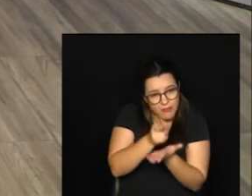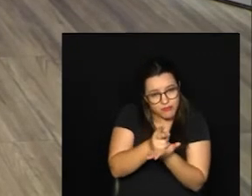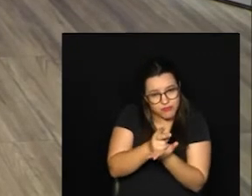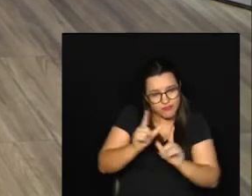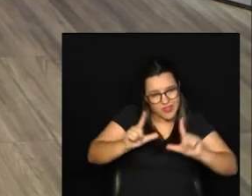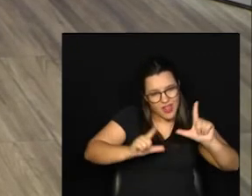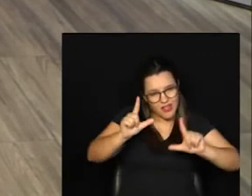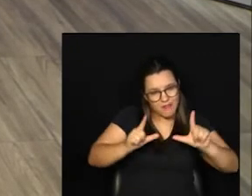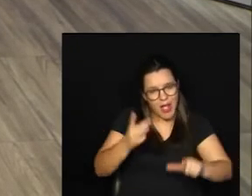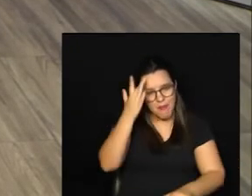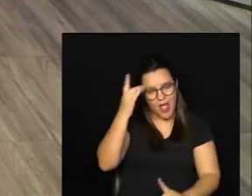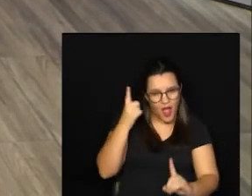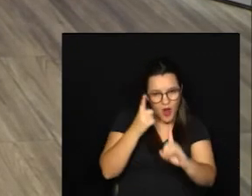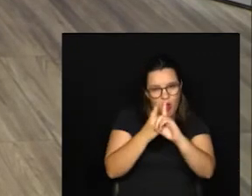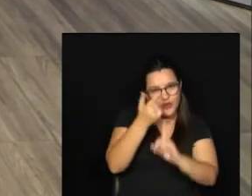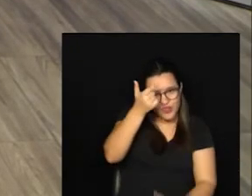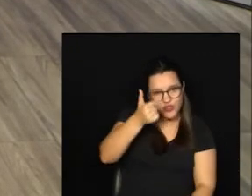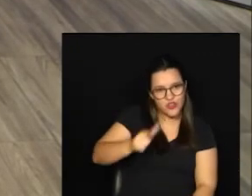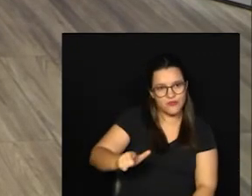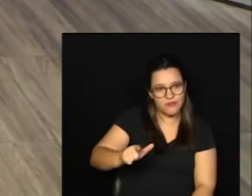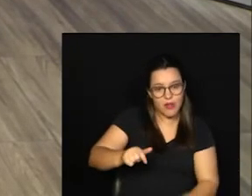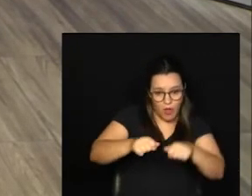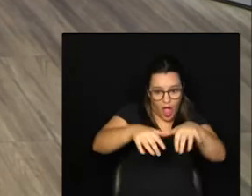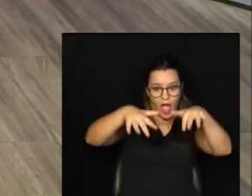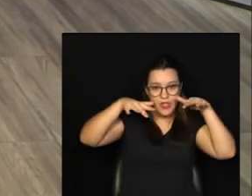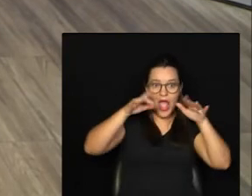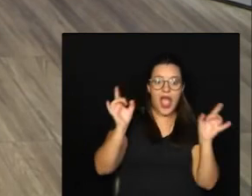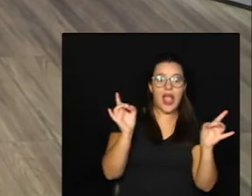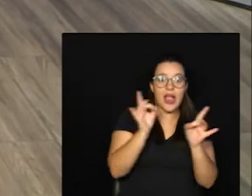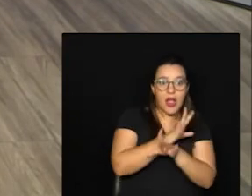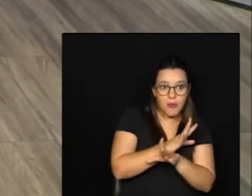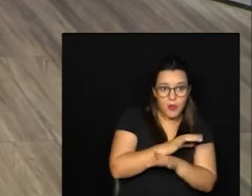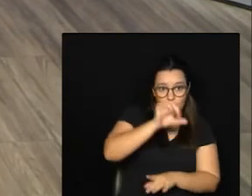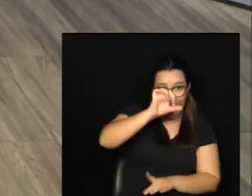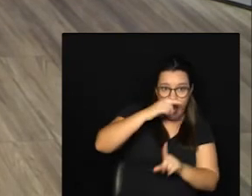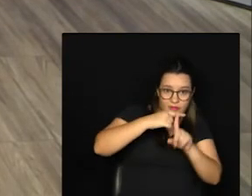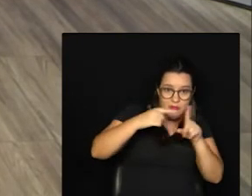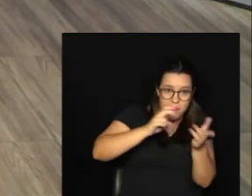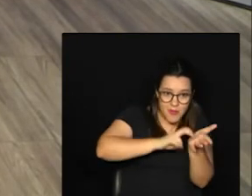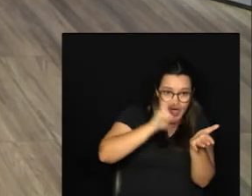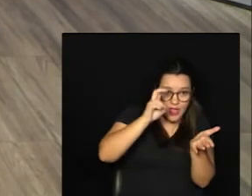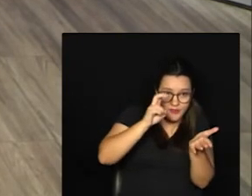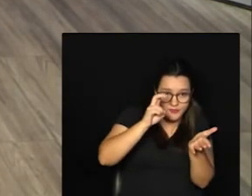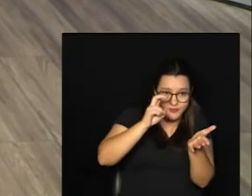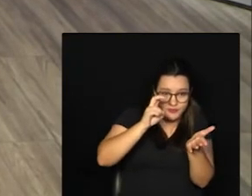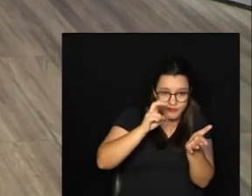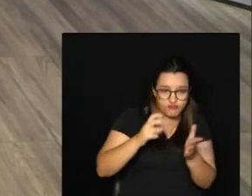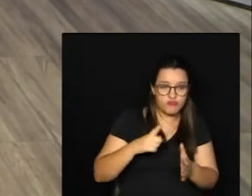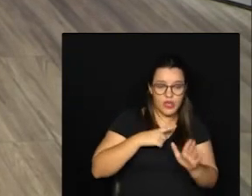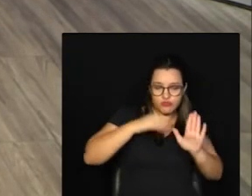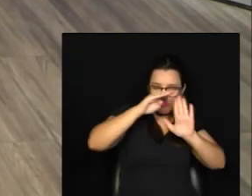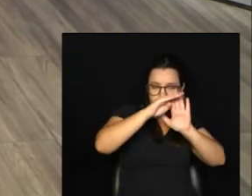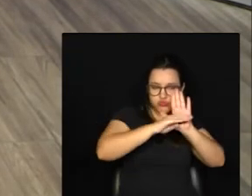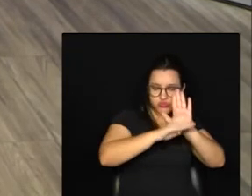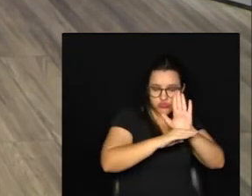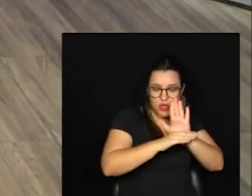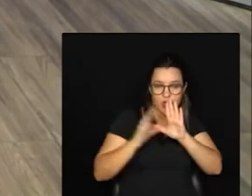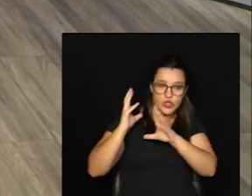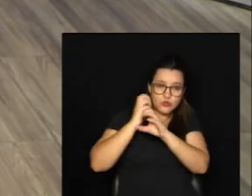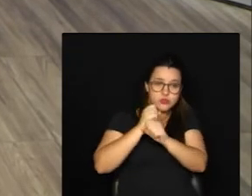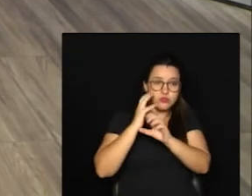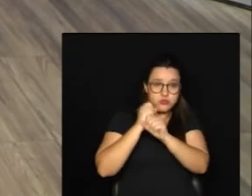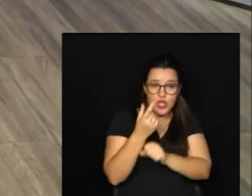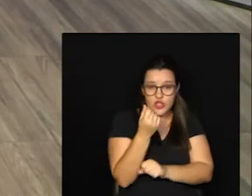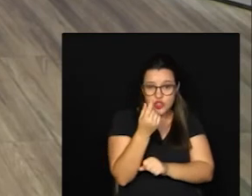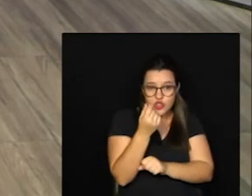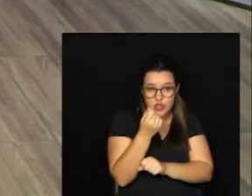eu volto amanhã, logo depois da audiência pública, que começa às 9h30 da manhã, às contas aí, os resultados da saúde